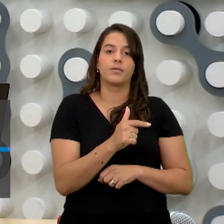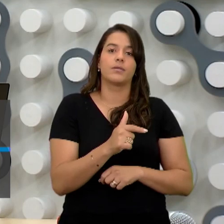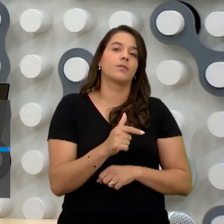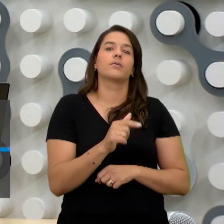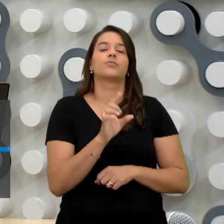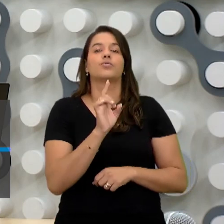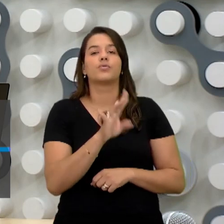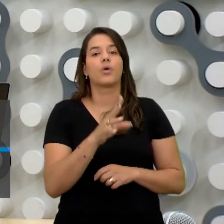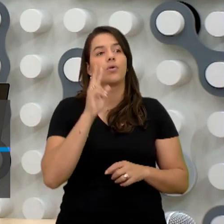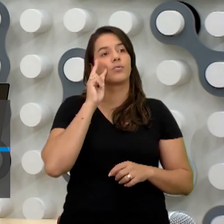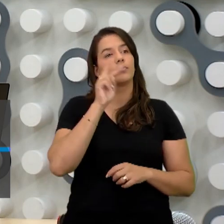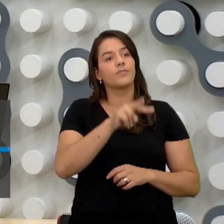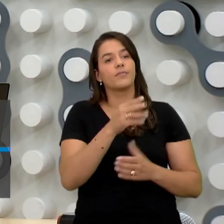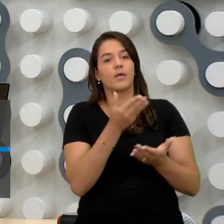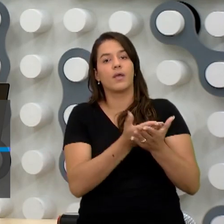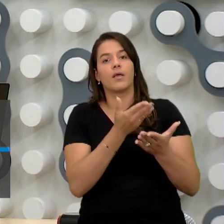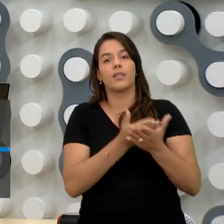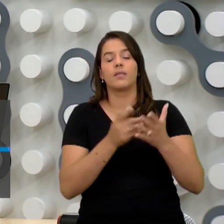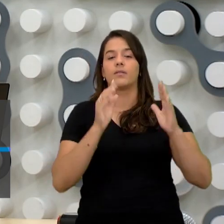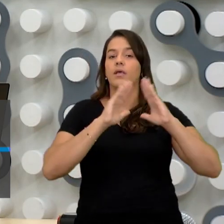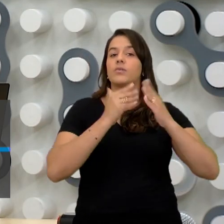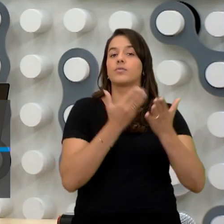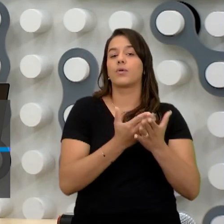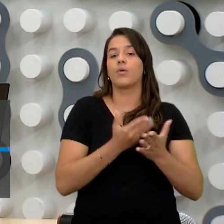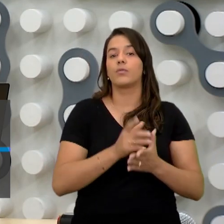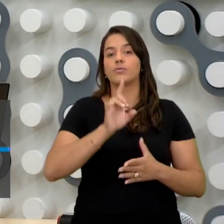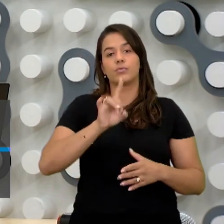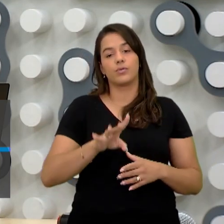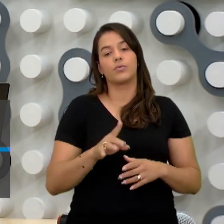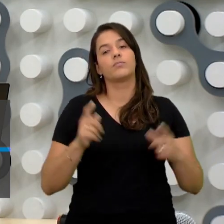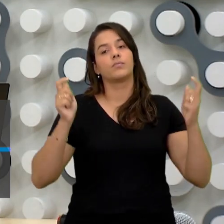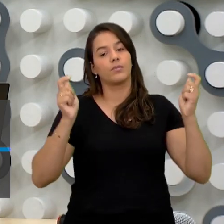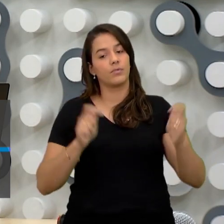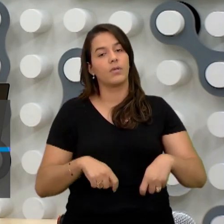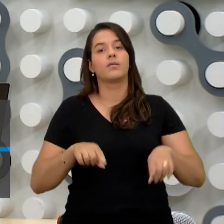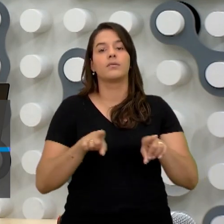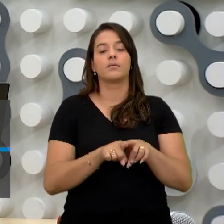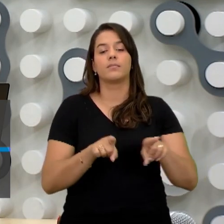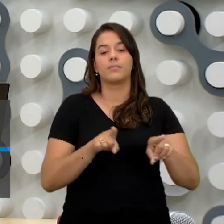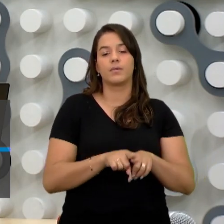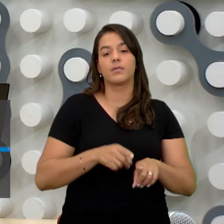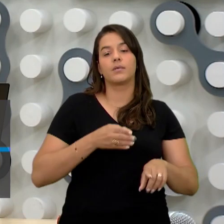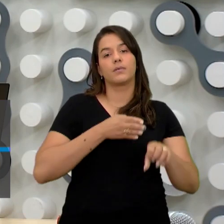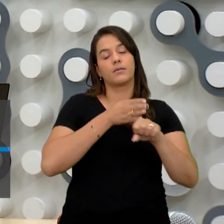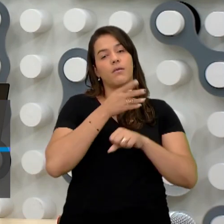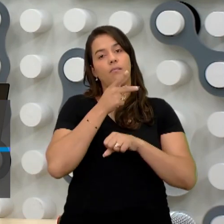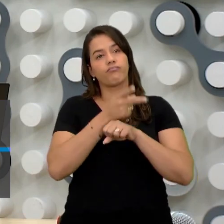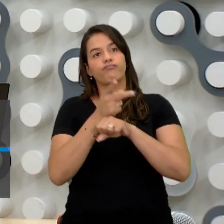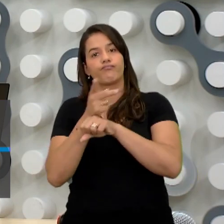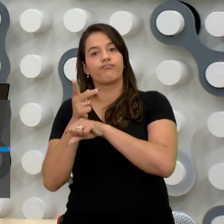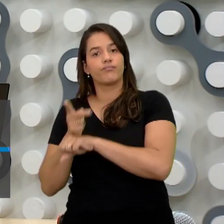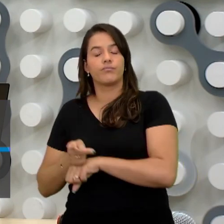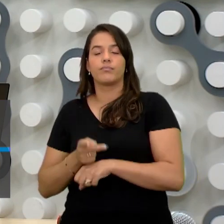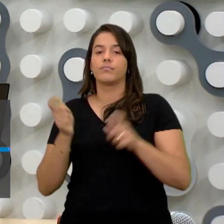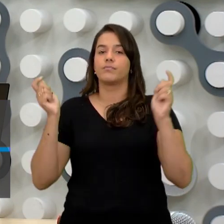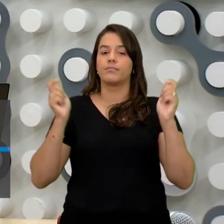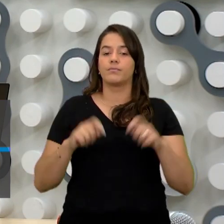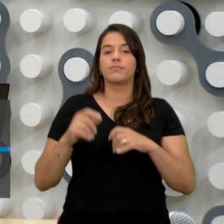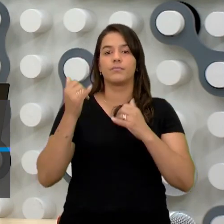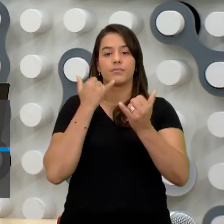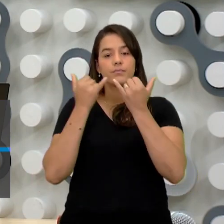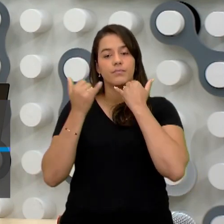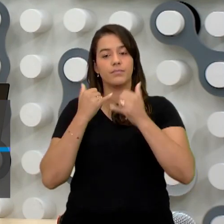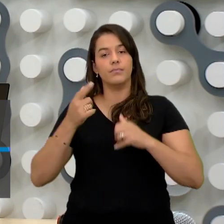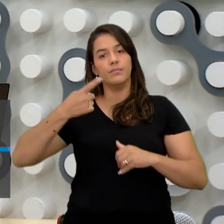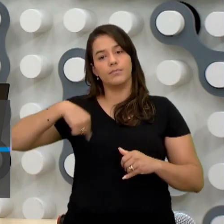apenas consigo ver essa aula na escola. Então, é possível fazer um levantamento, é possível ir atrás, mesmo